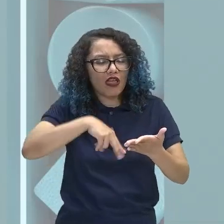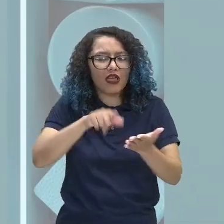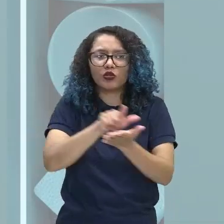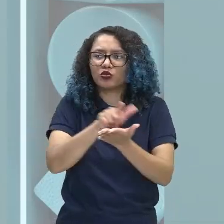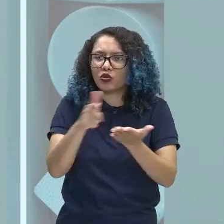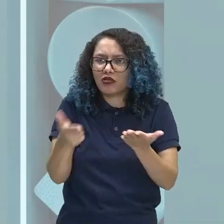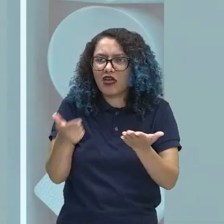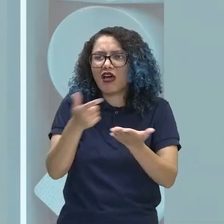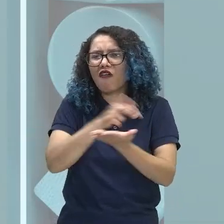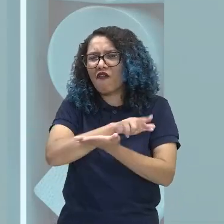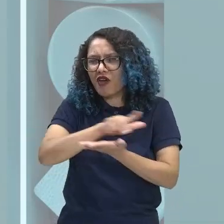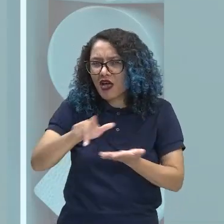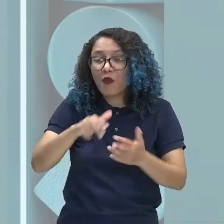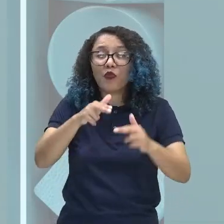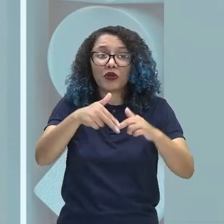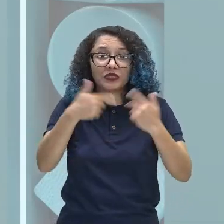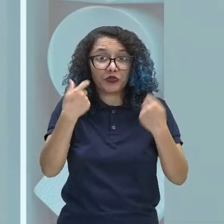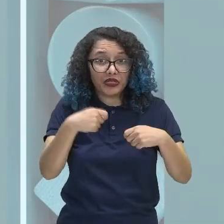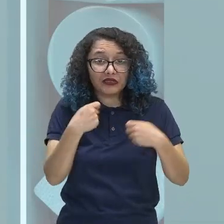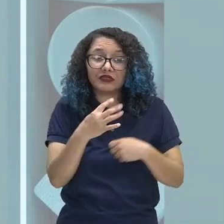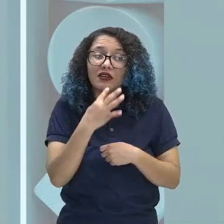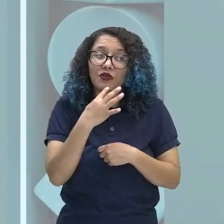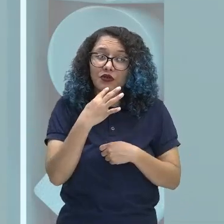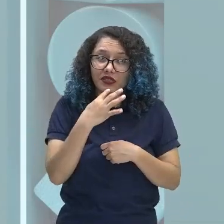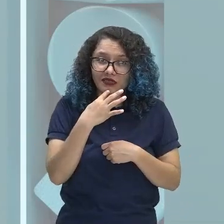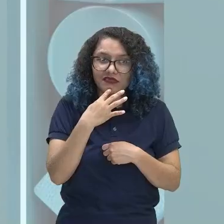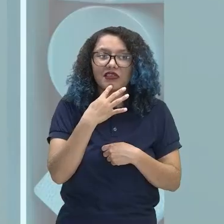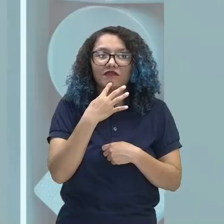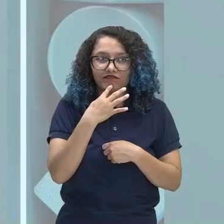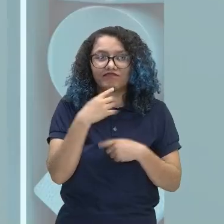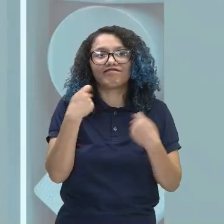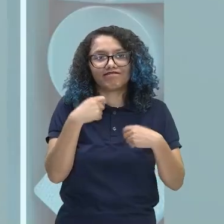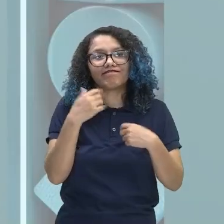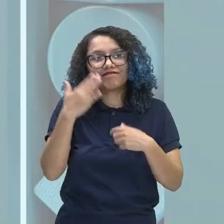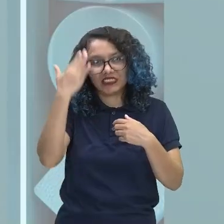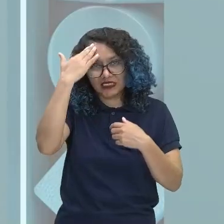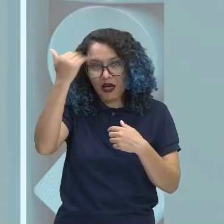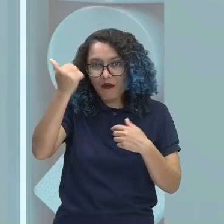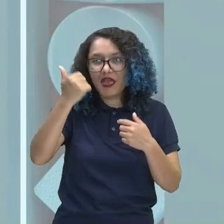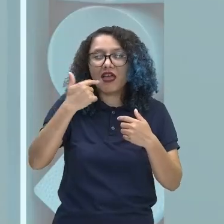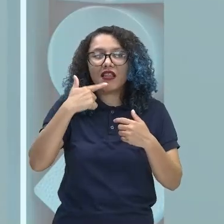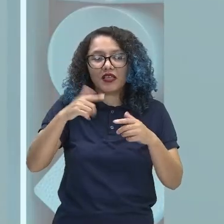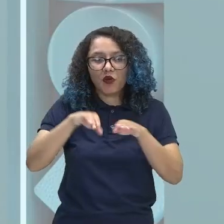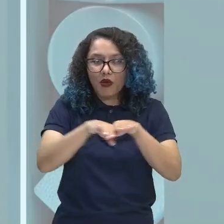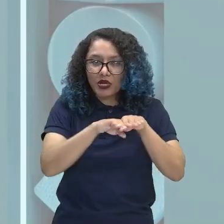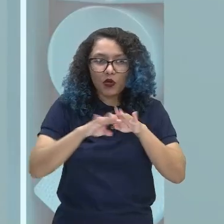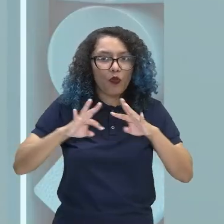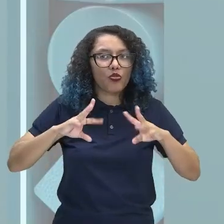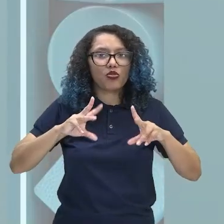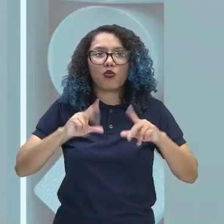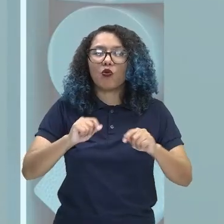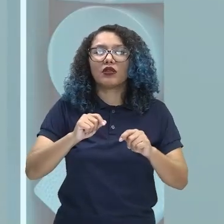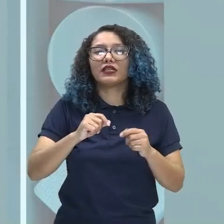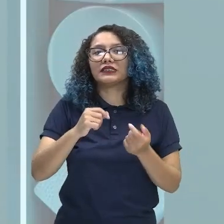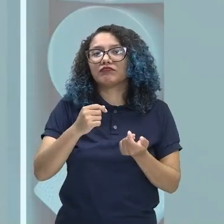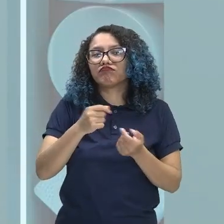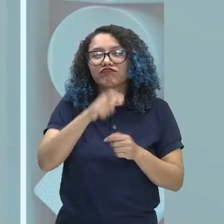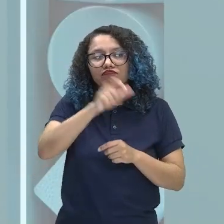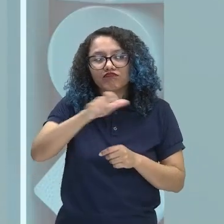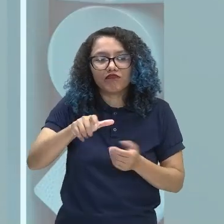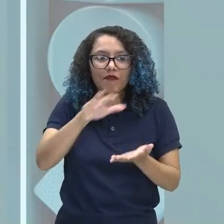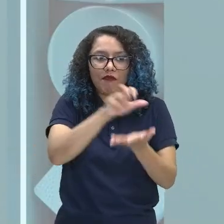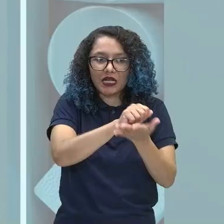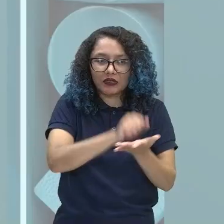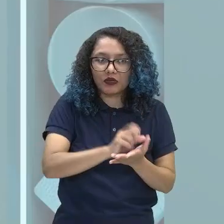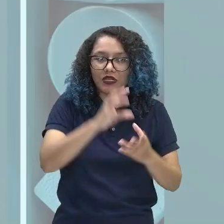jornais. Então, para isso, ela precisa ter esse conhecimento, né? Todo cidadão que está na escola, ele precisa ter o conhecimento